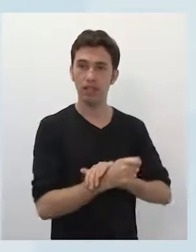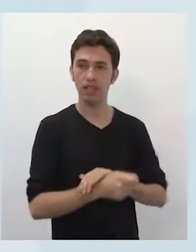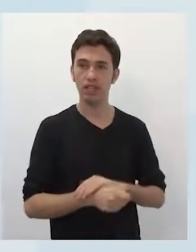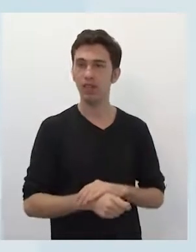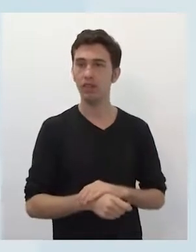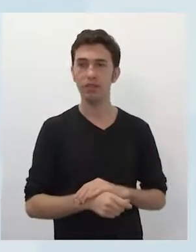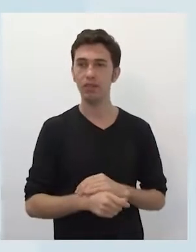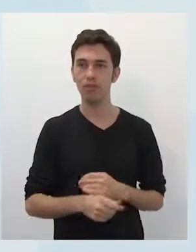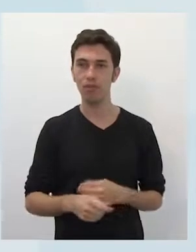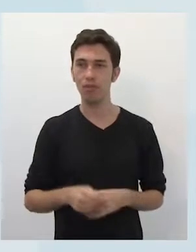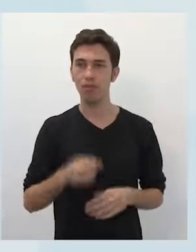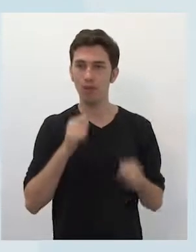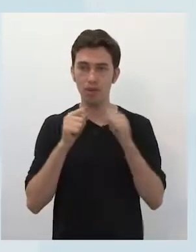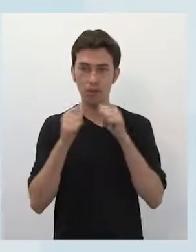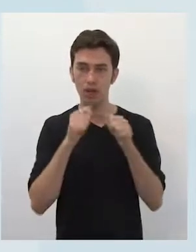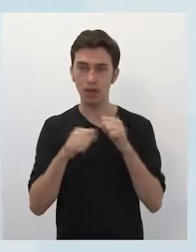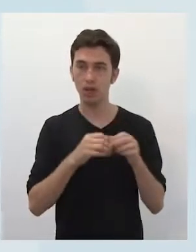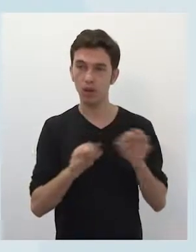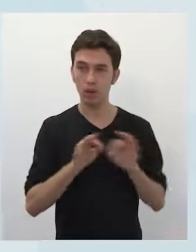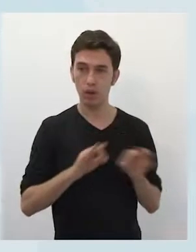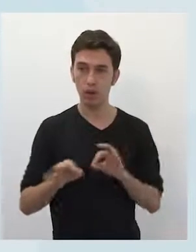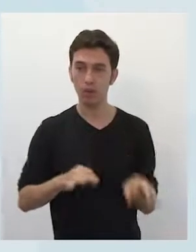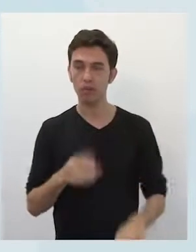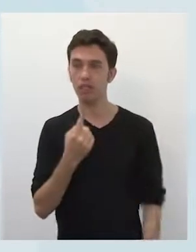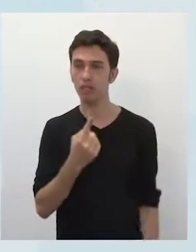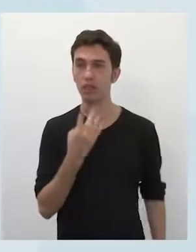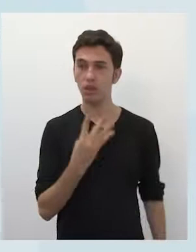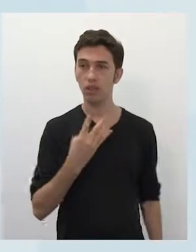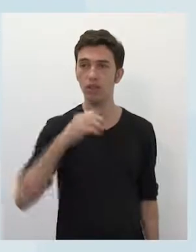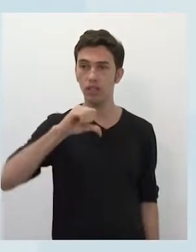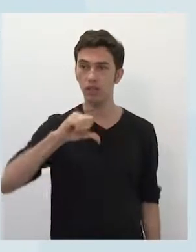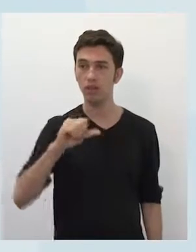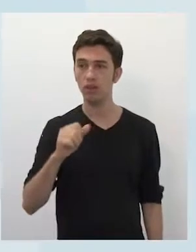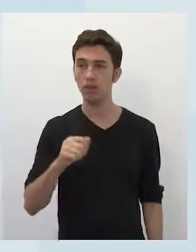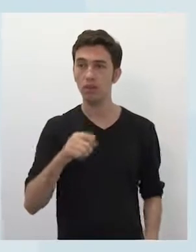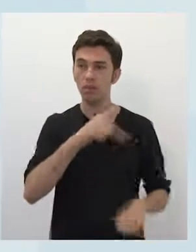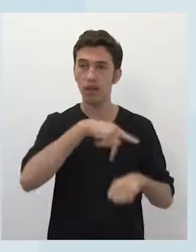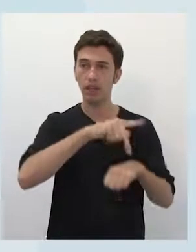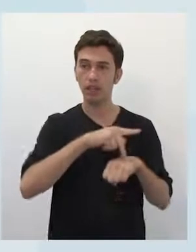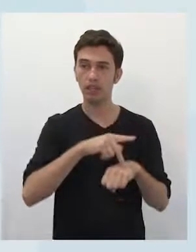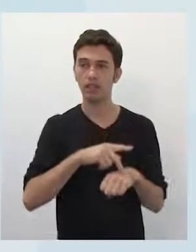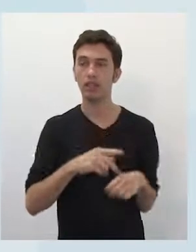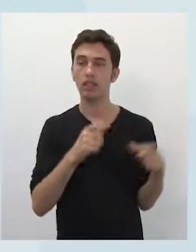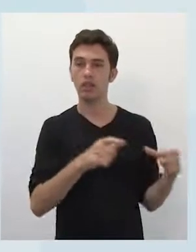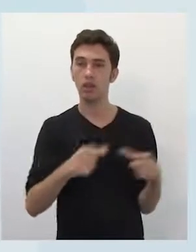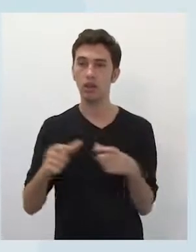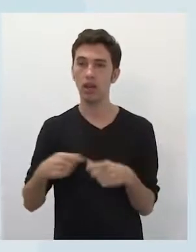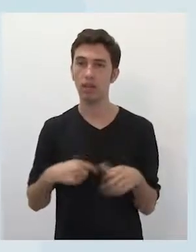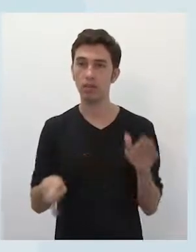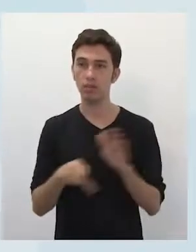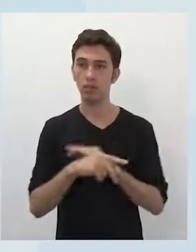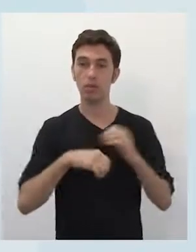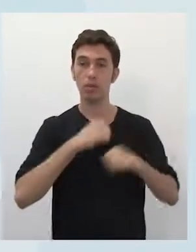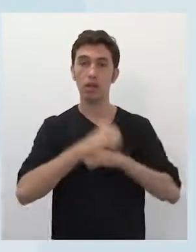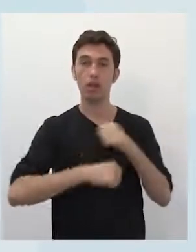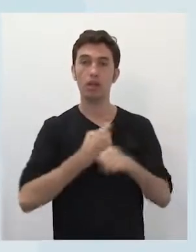149? 159. Síria e Venezuela seguem entre algumas das maiores